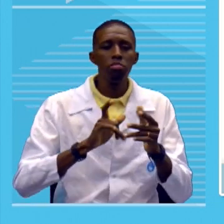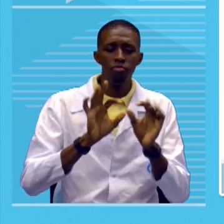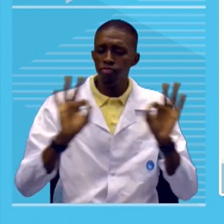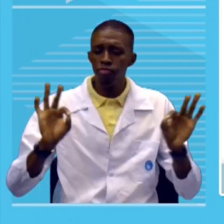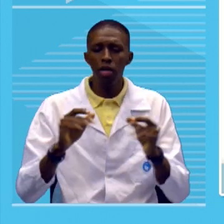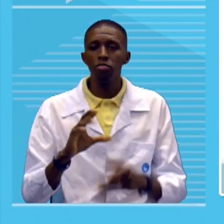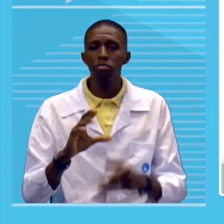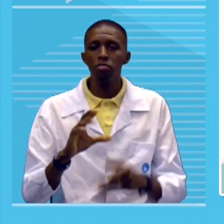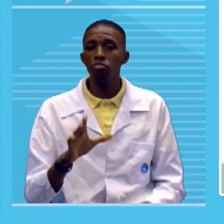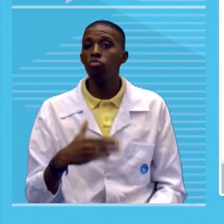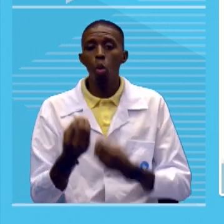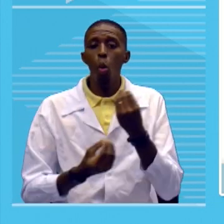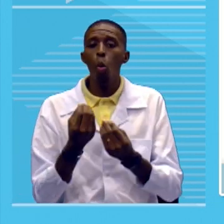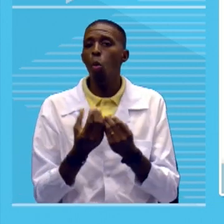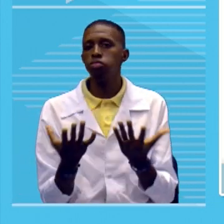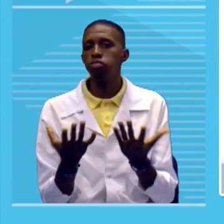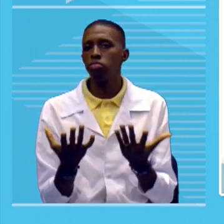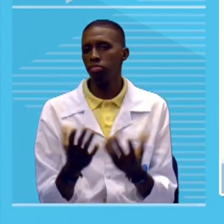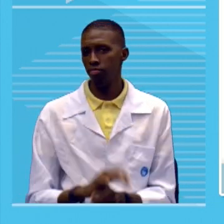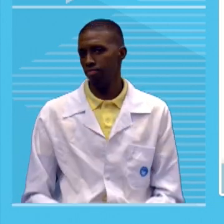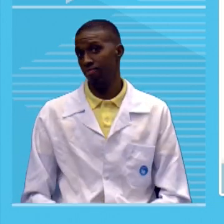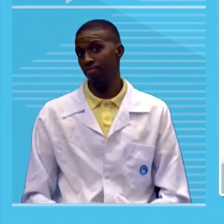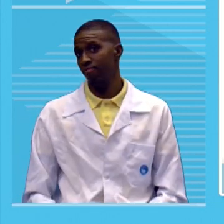Piauí, diga ok, vamos lá.